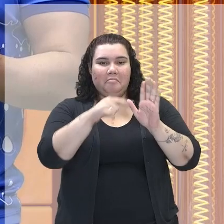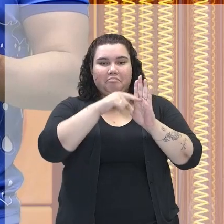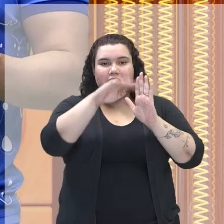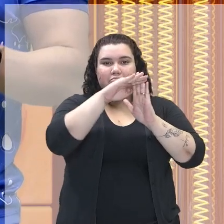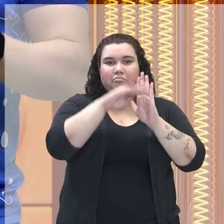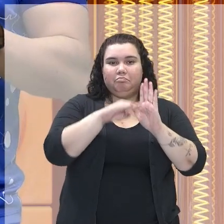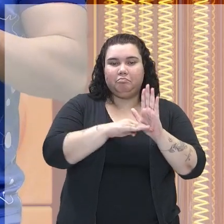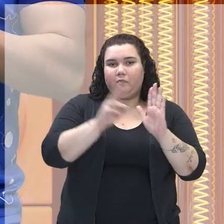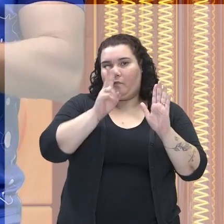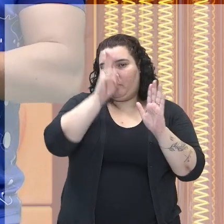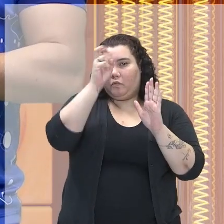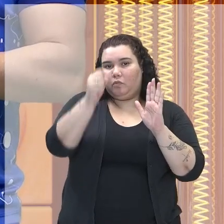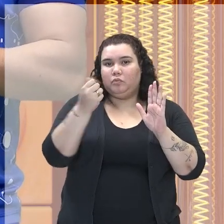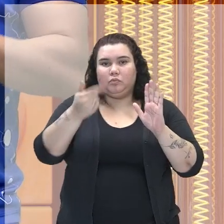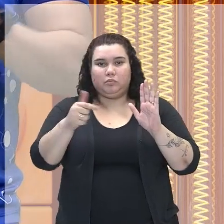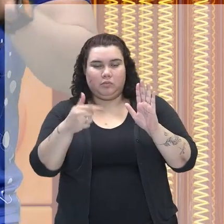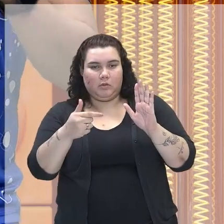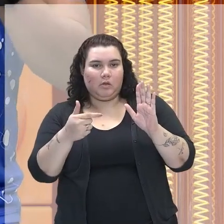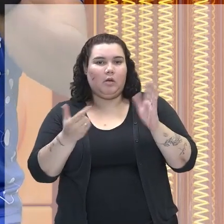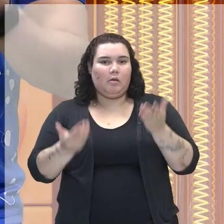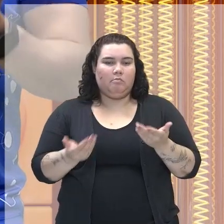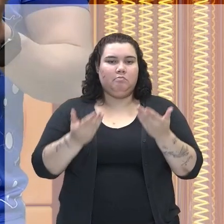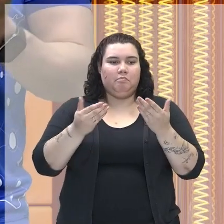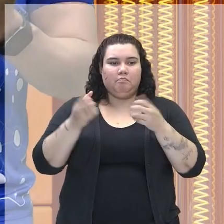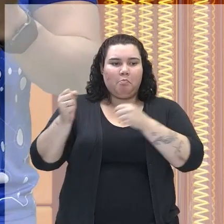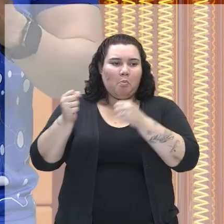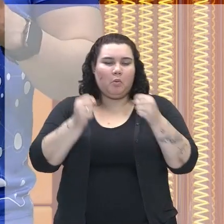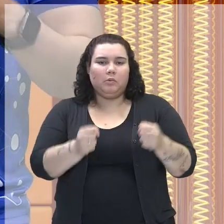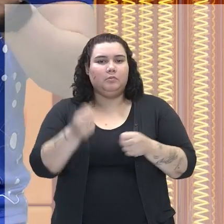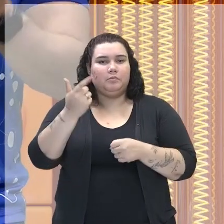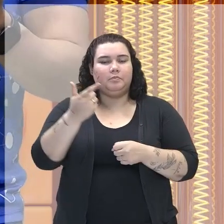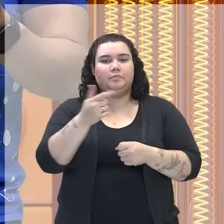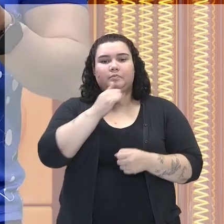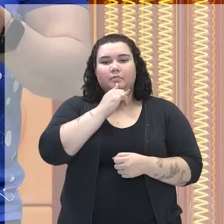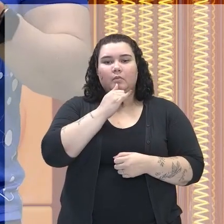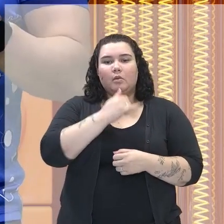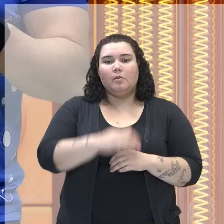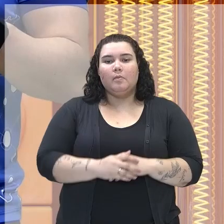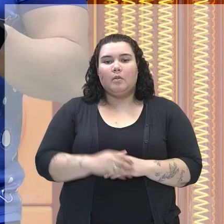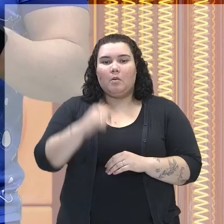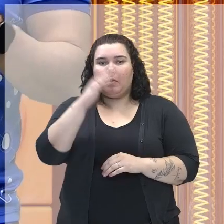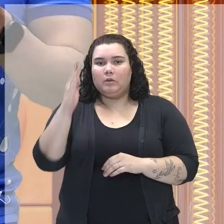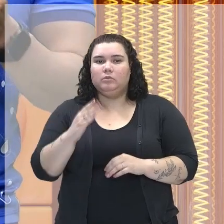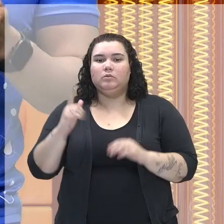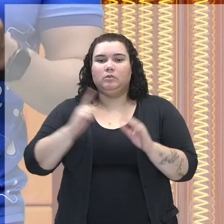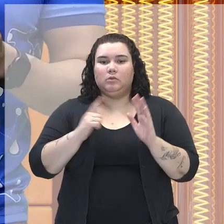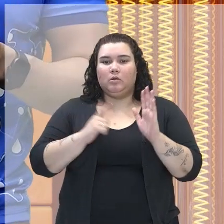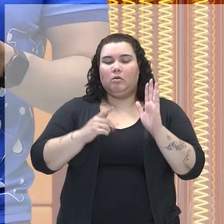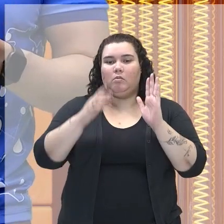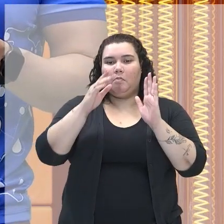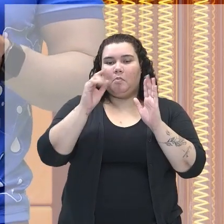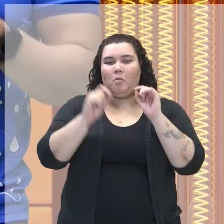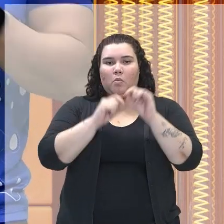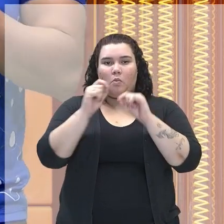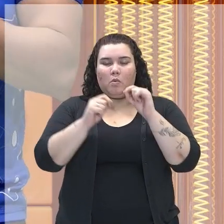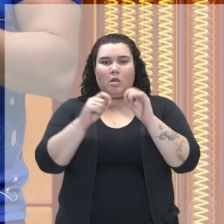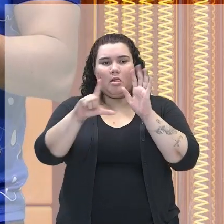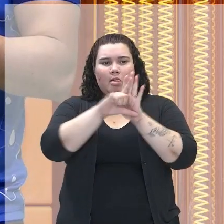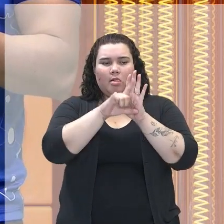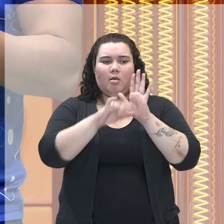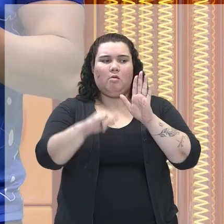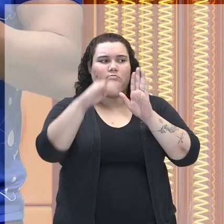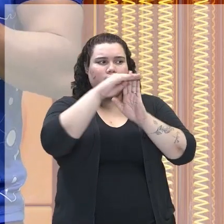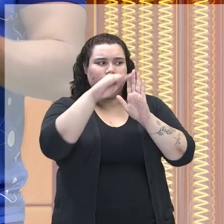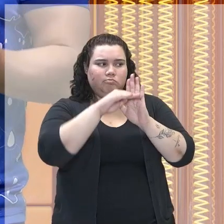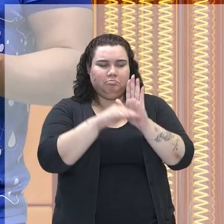tanto ambiental como trabalhista. Não é muito o caso do Brasil, nós temos leis mais rigorosas, tanto do ponto de vista ambiental como